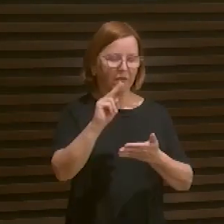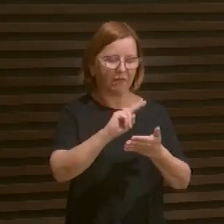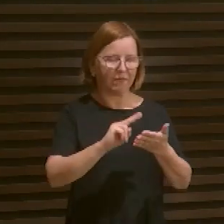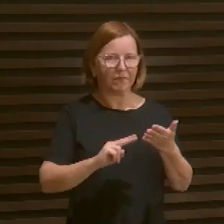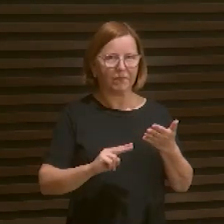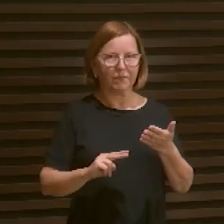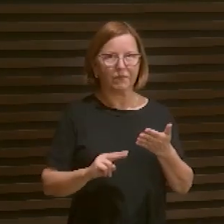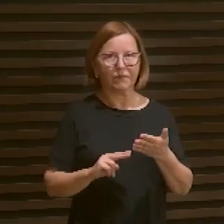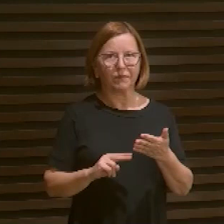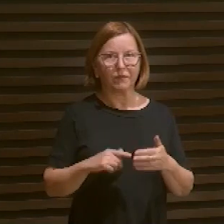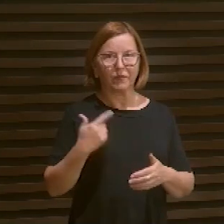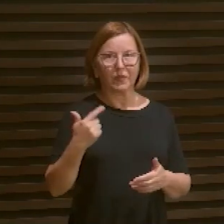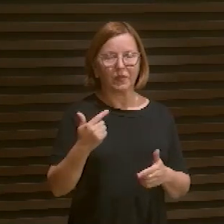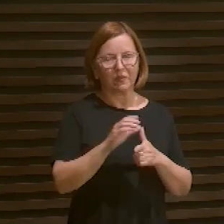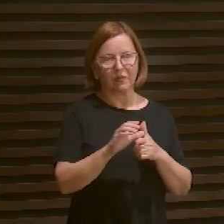2 Coríntios